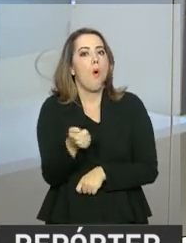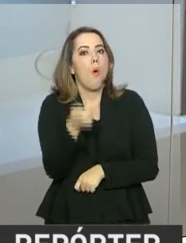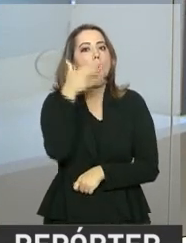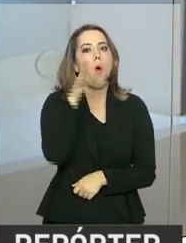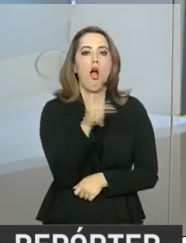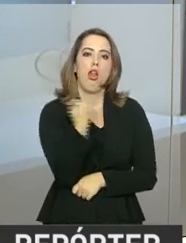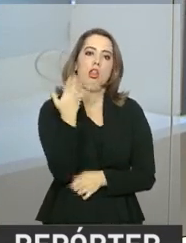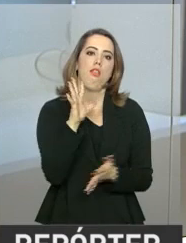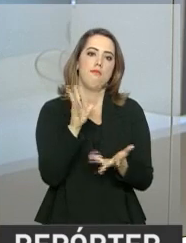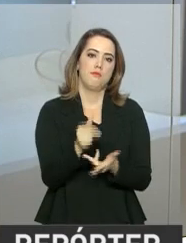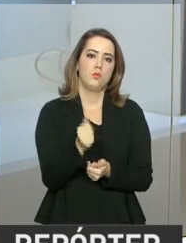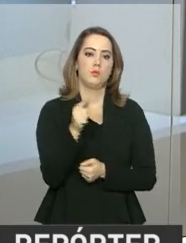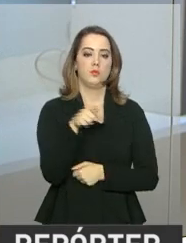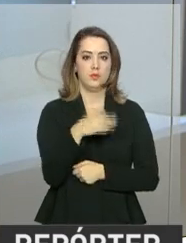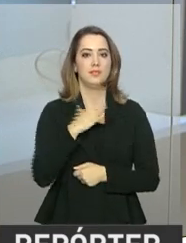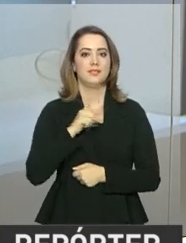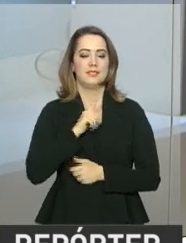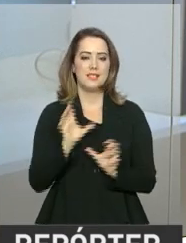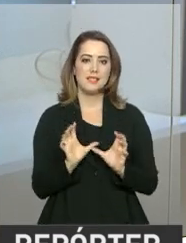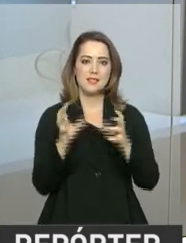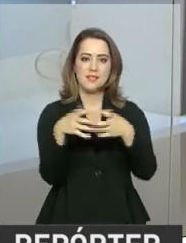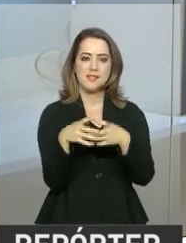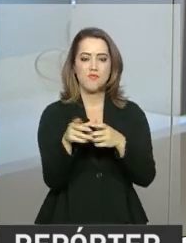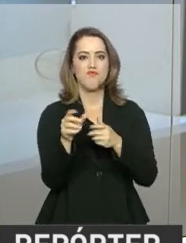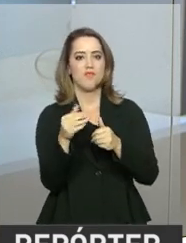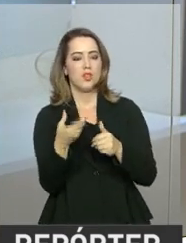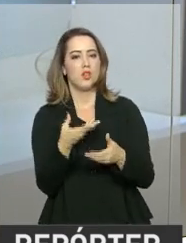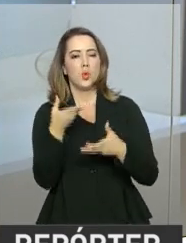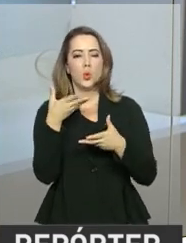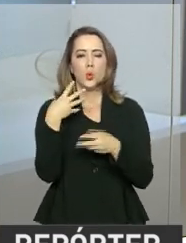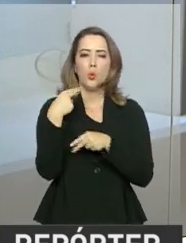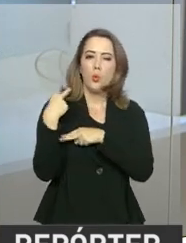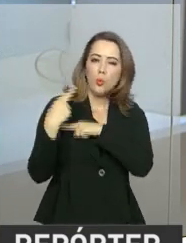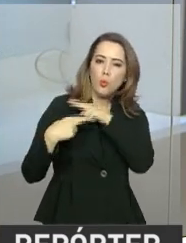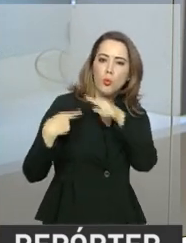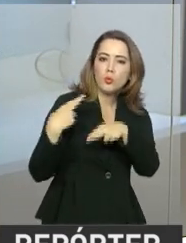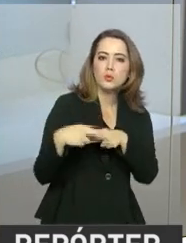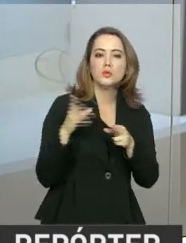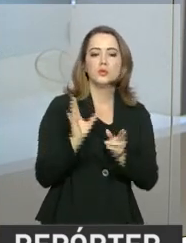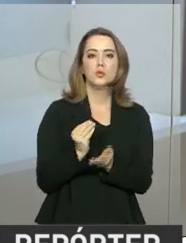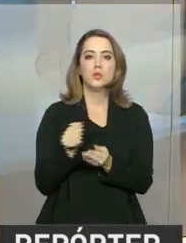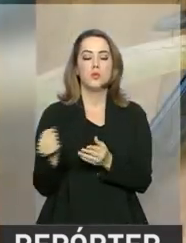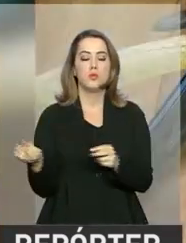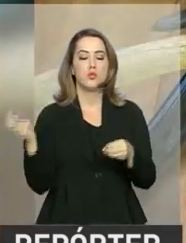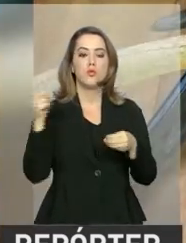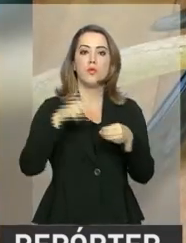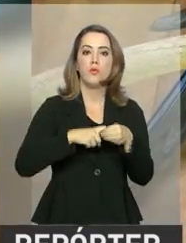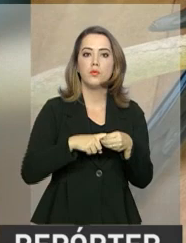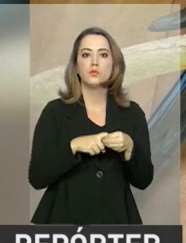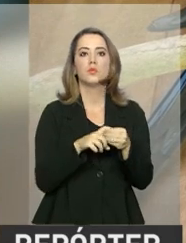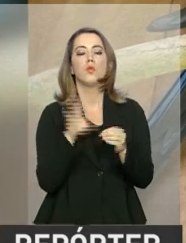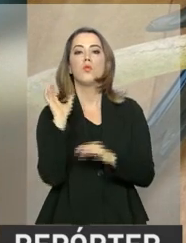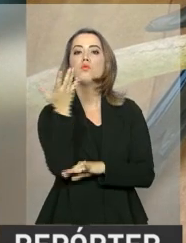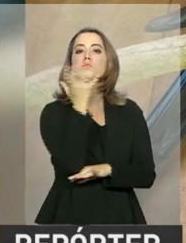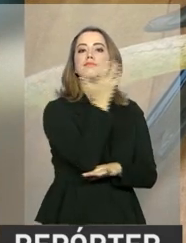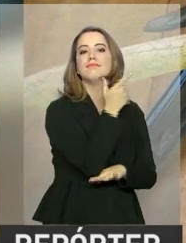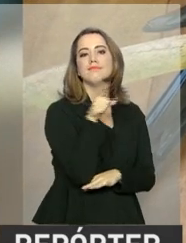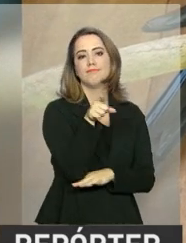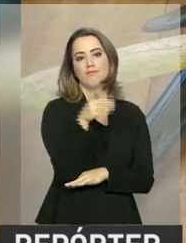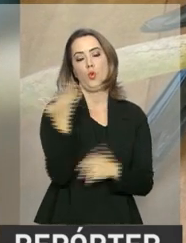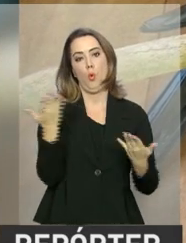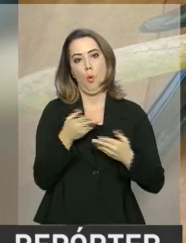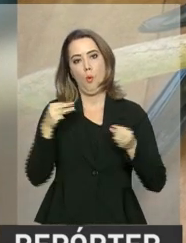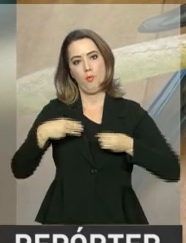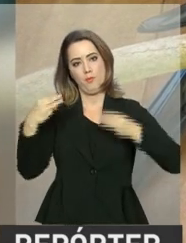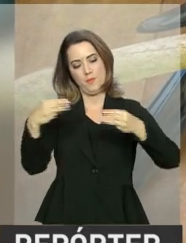ano 2000, terá um centro de reprodução e reintrodução ao habitat natural. Hoje, o Ministério do Meio Ambiente e